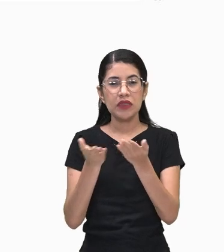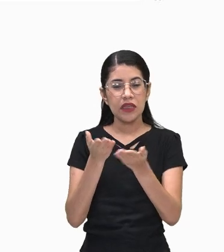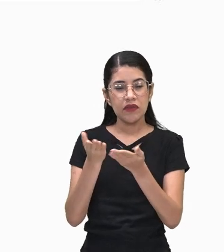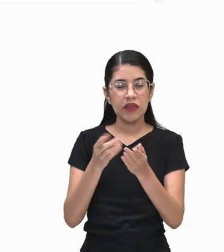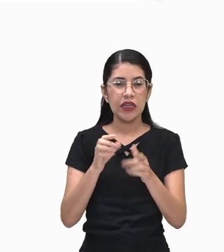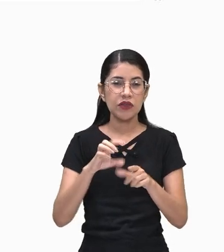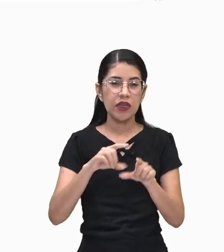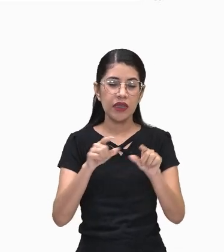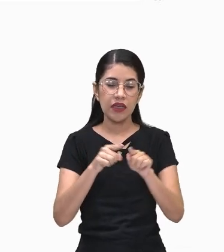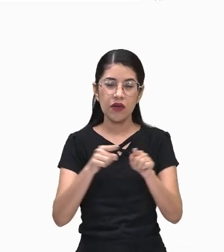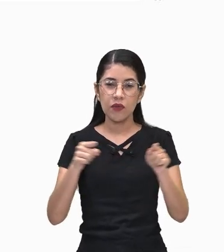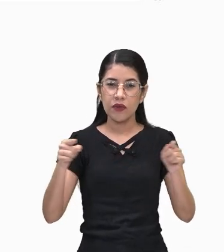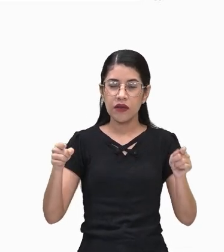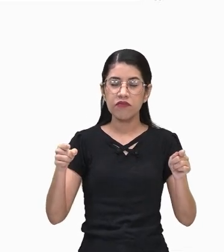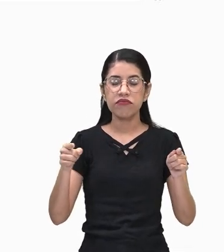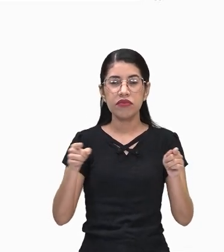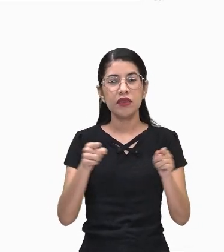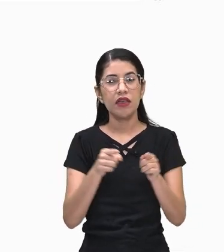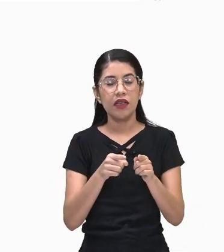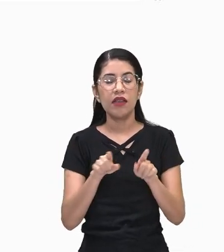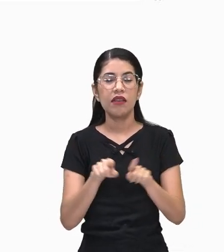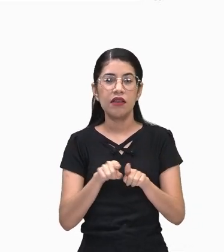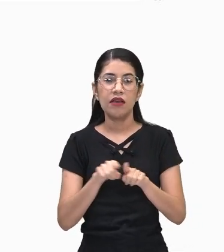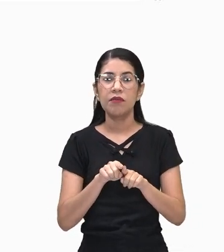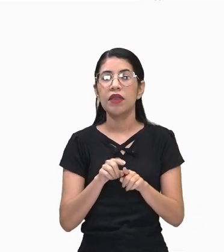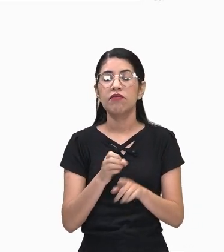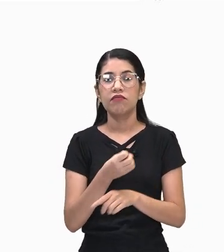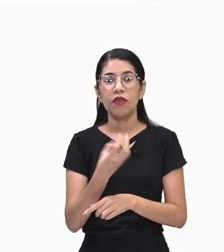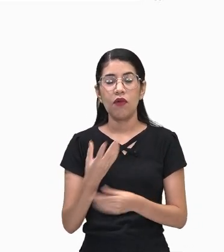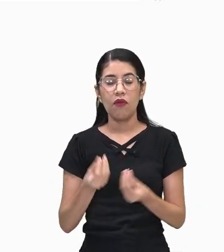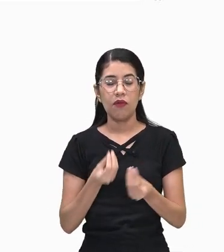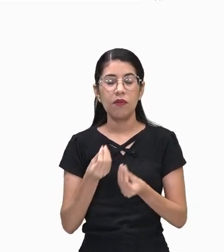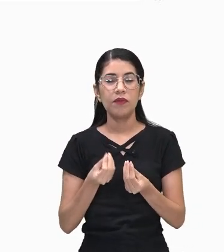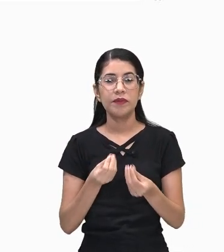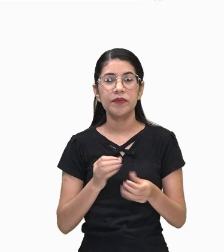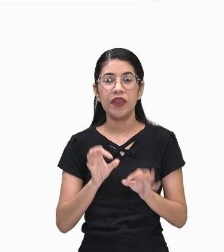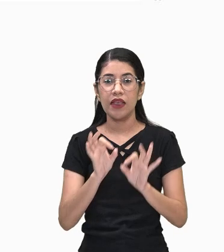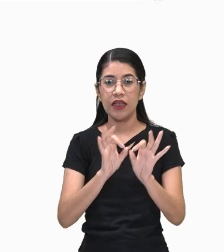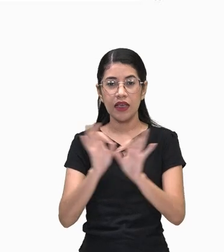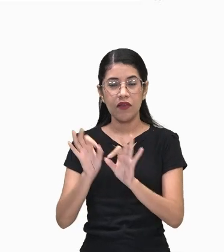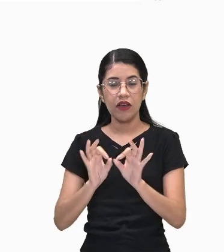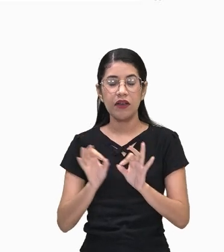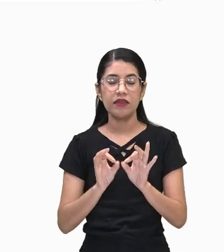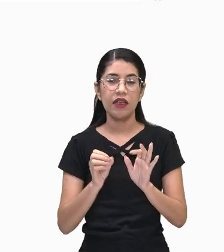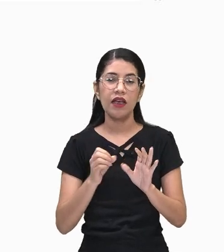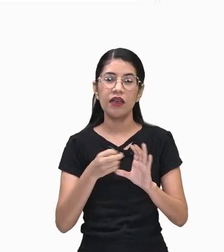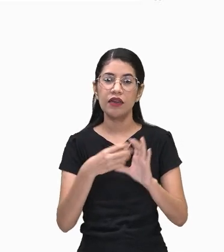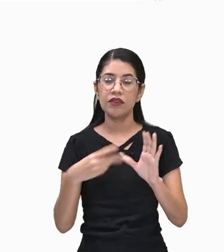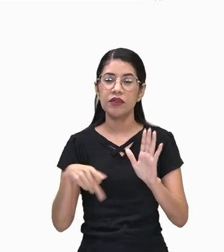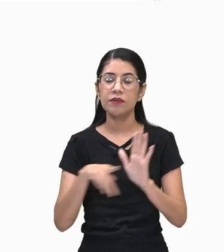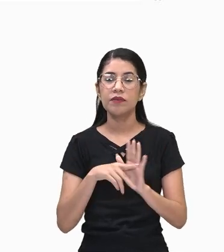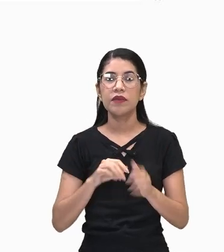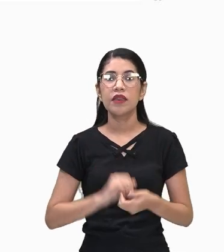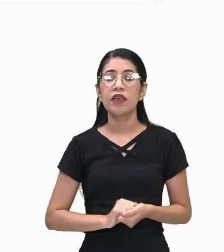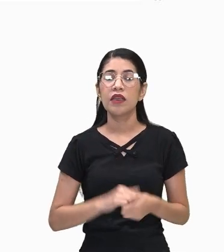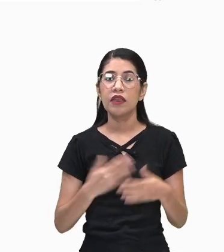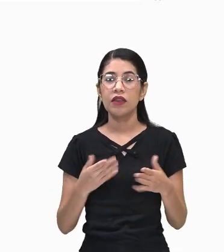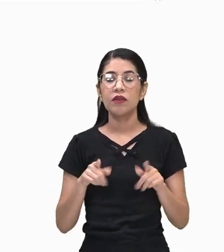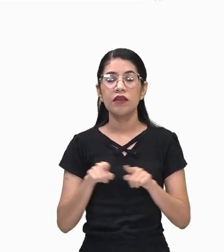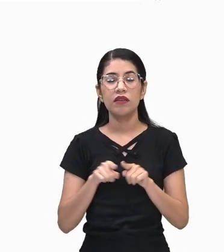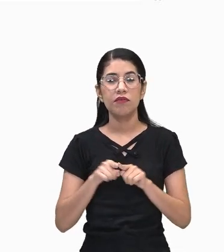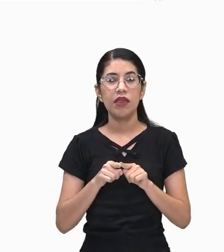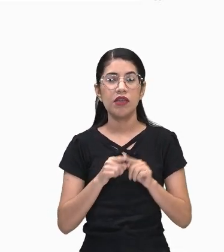a largura que deve ter essa faixa de serviço. Então, os imóveis, por exemplo, eles precisam